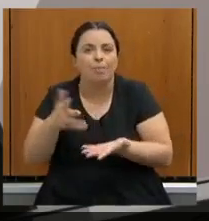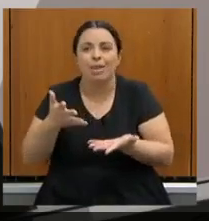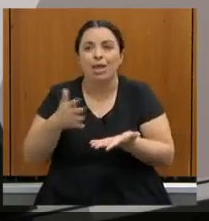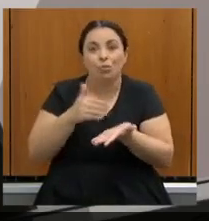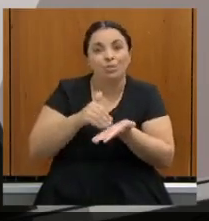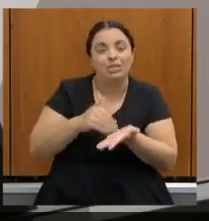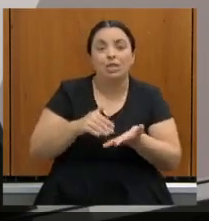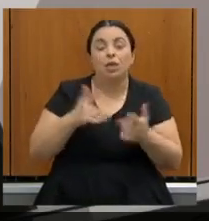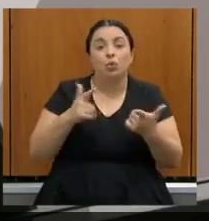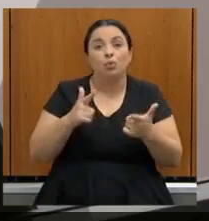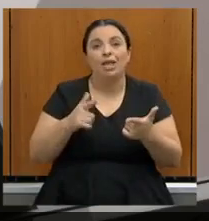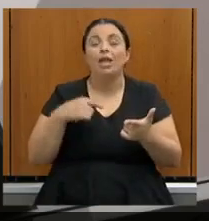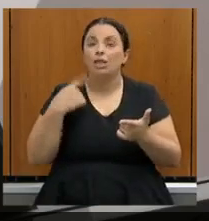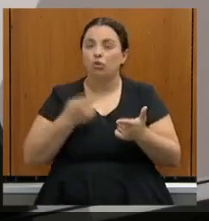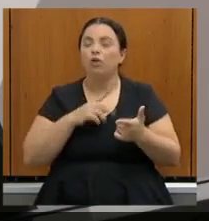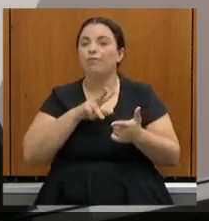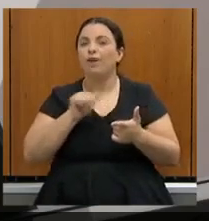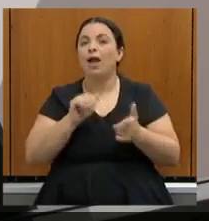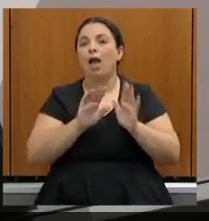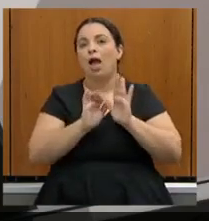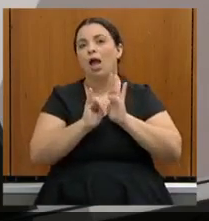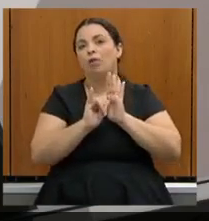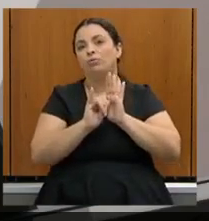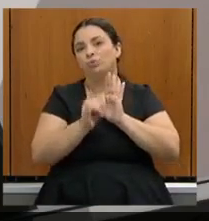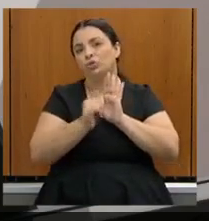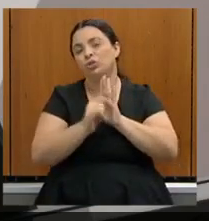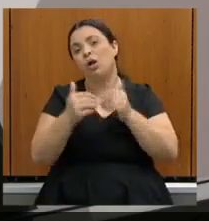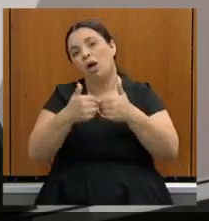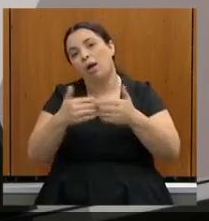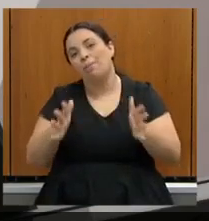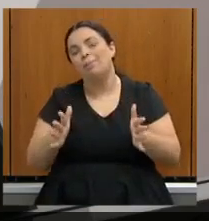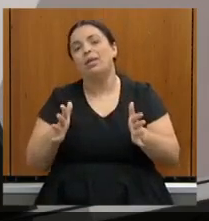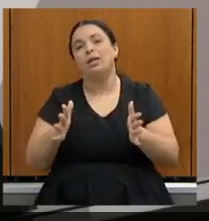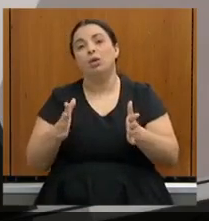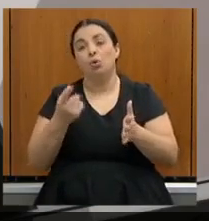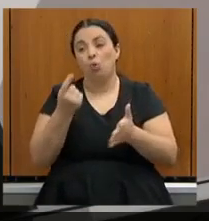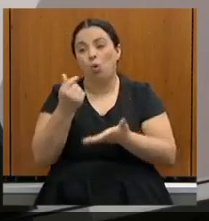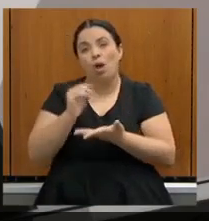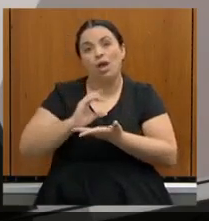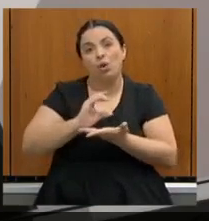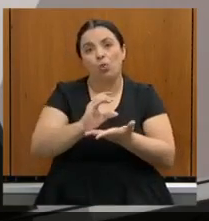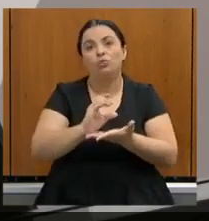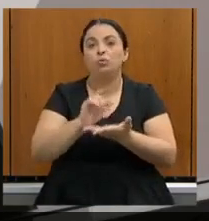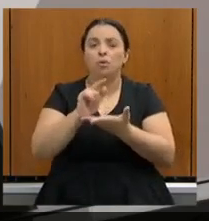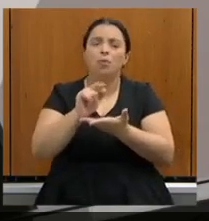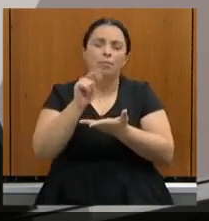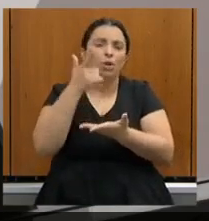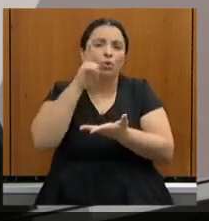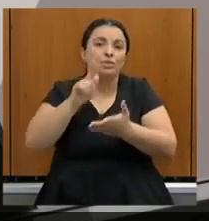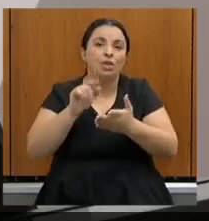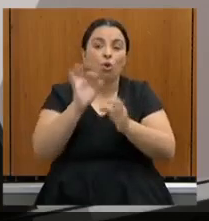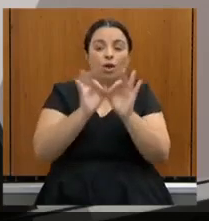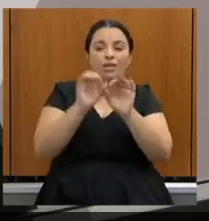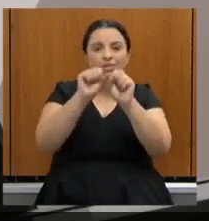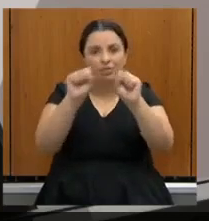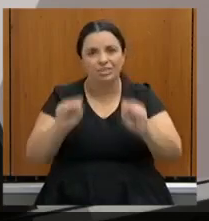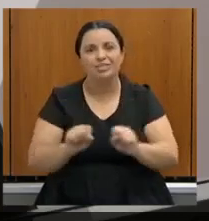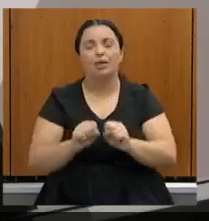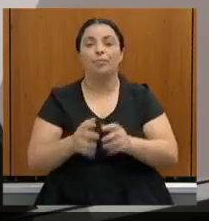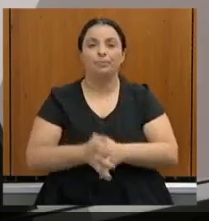nós vamos lançar recursos também para o sistema. Os museus,